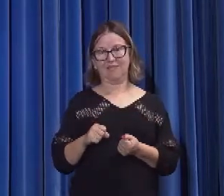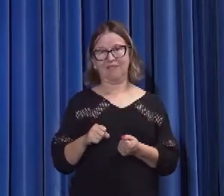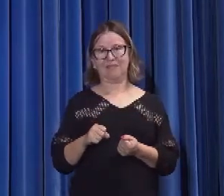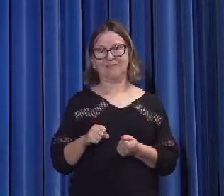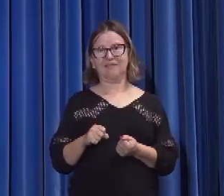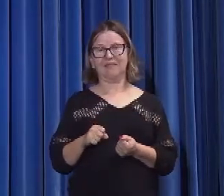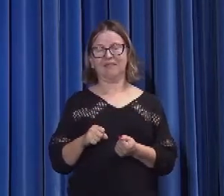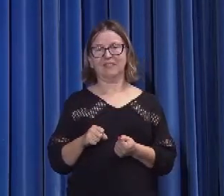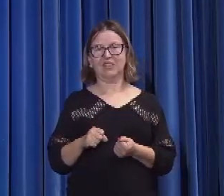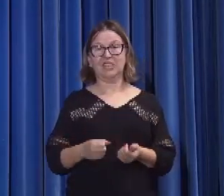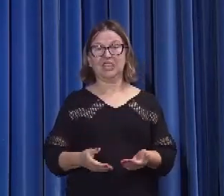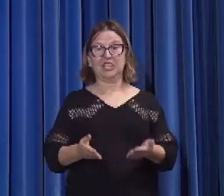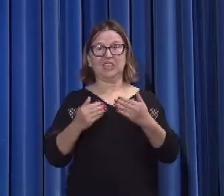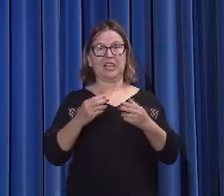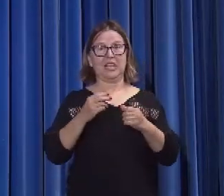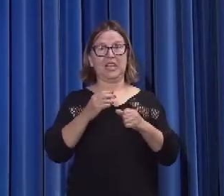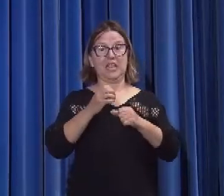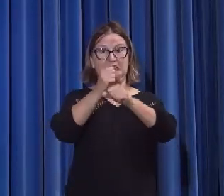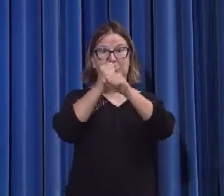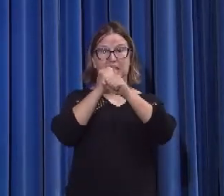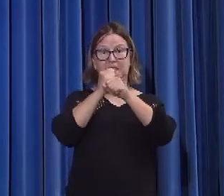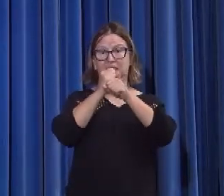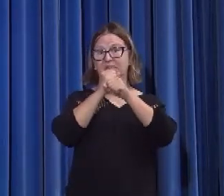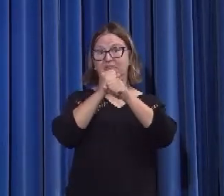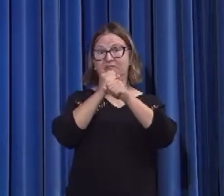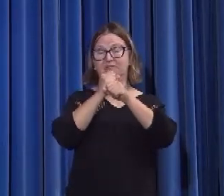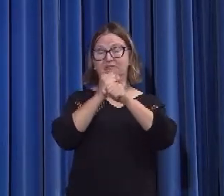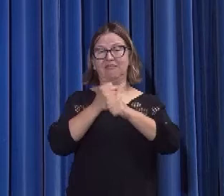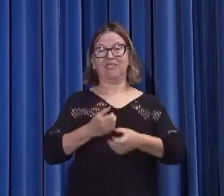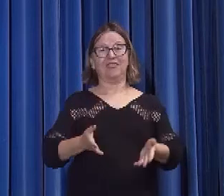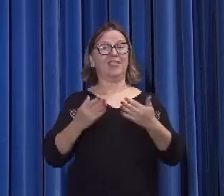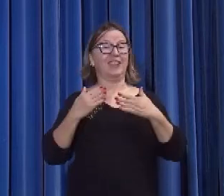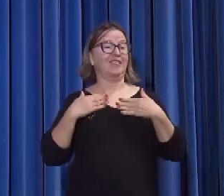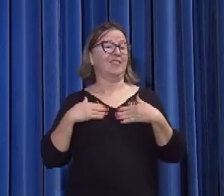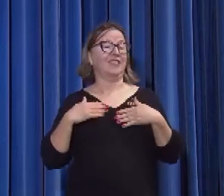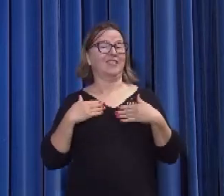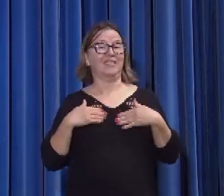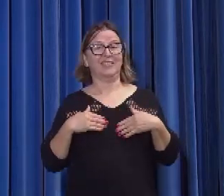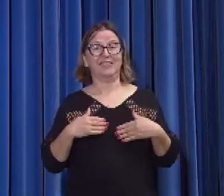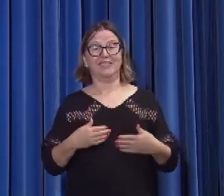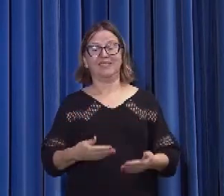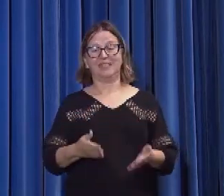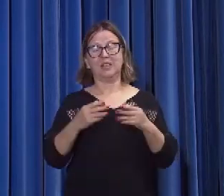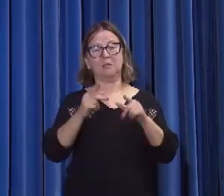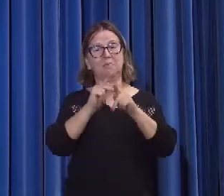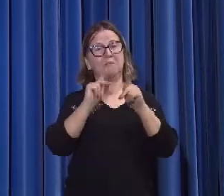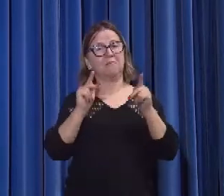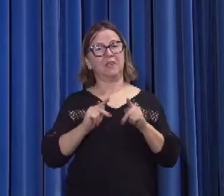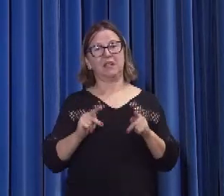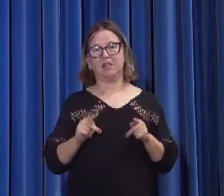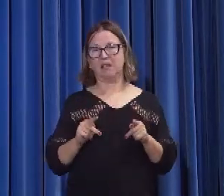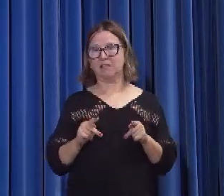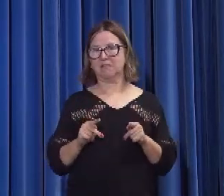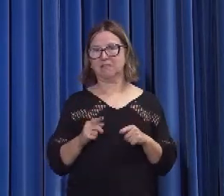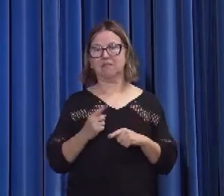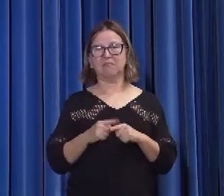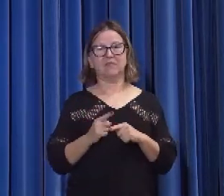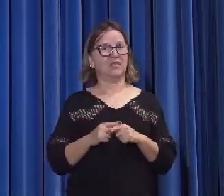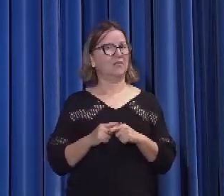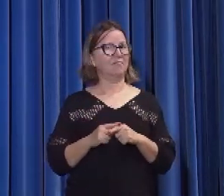vai te trazer segurança, que vai te trazer descanso, que vai te trazer paz, porque isso não é verdade.